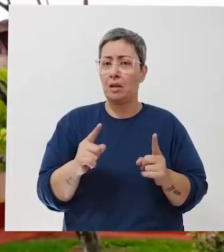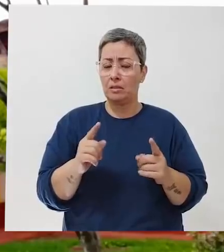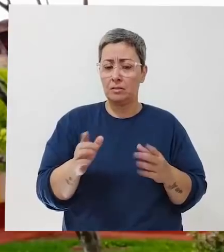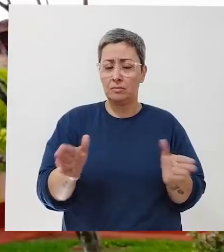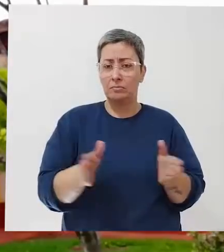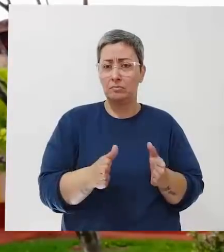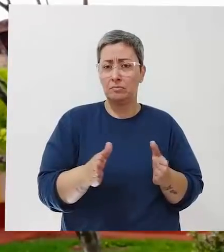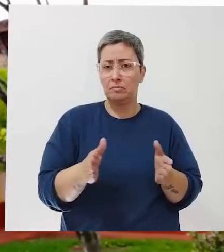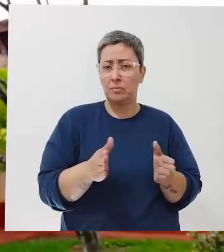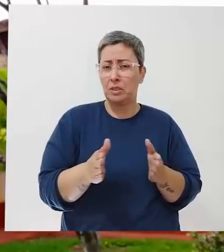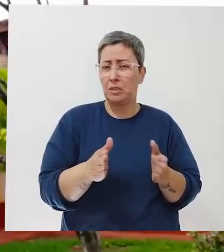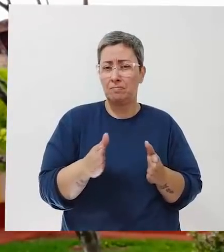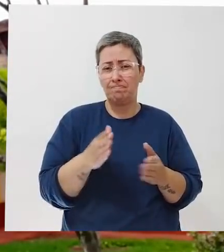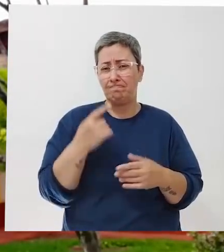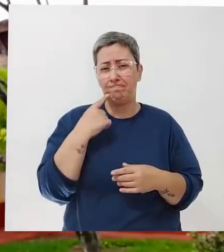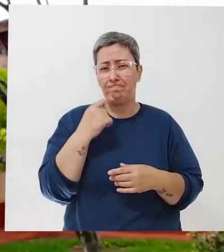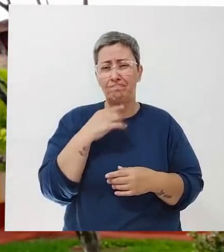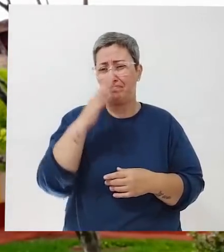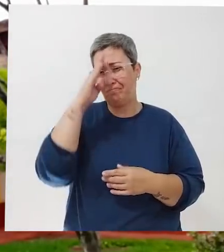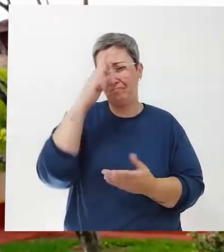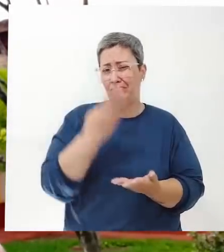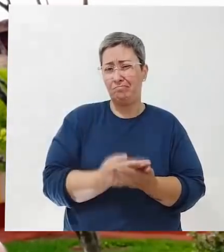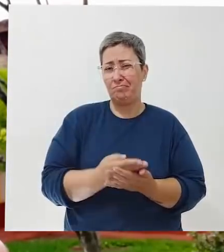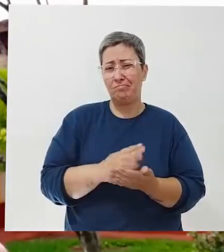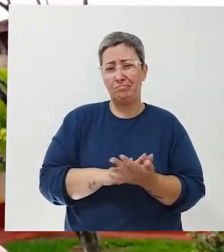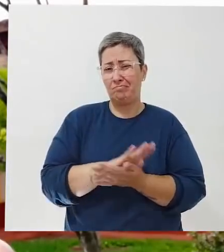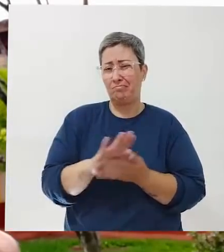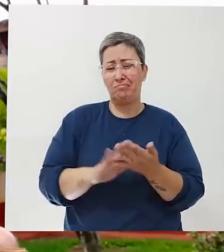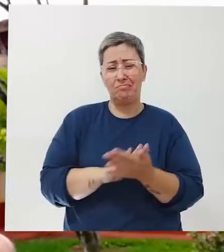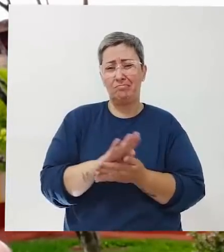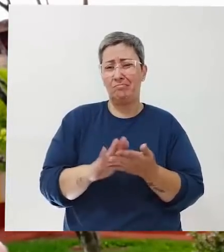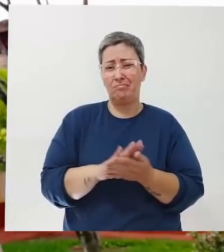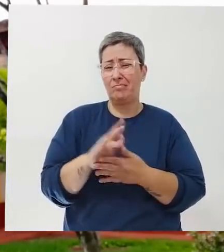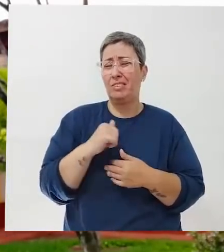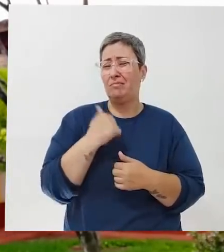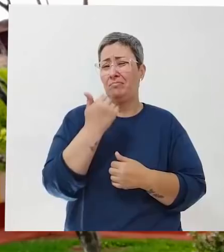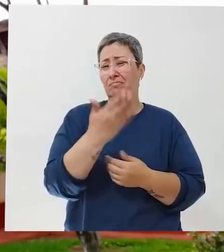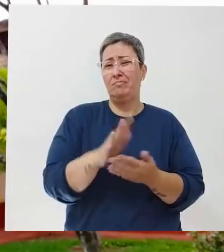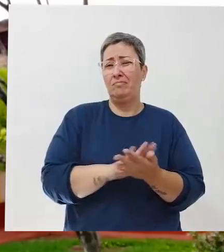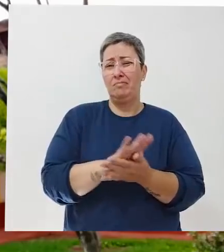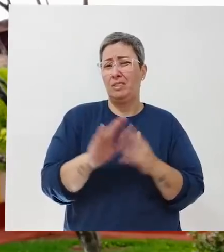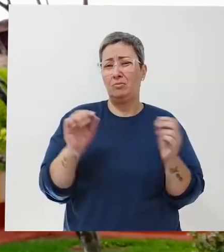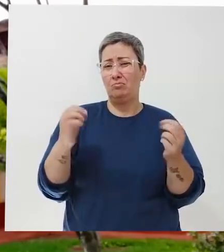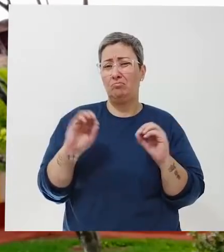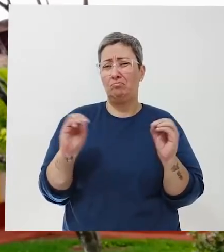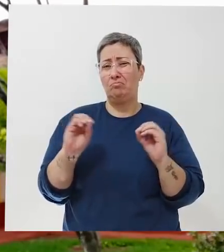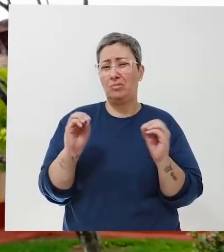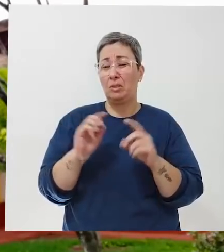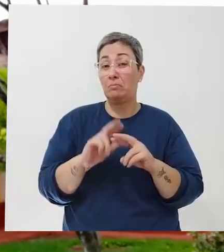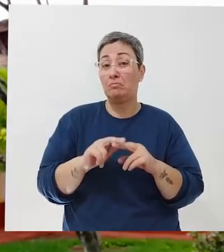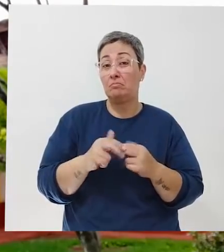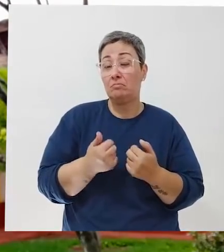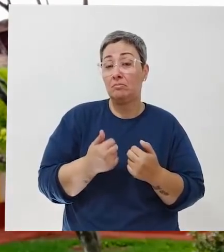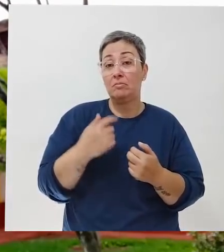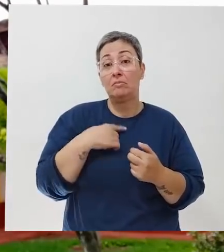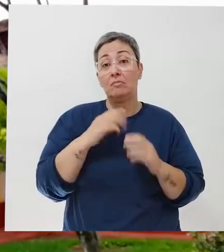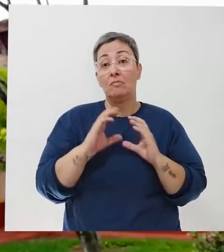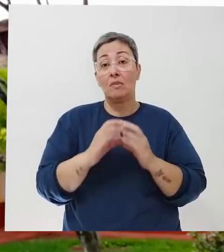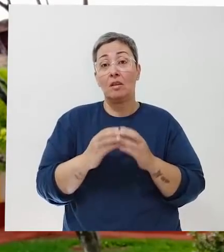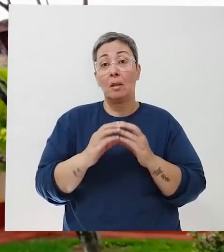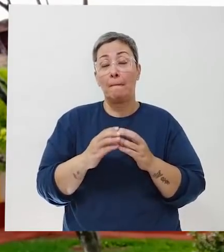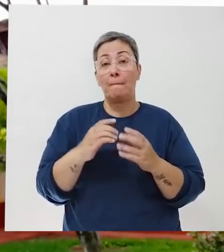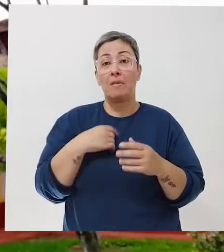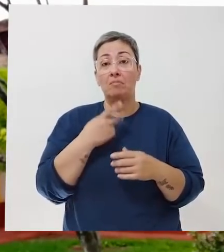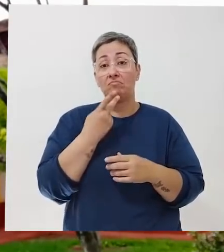Mas o caminho era estreito demais e não acreditava em nada que estivesse fora dele. Por isso,